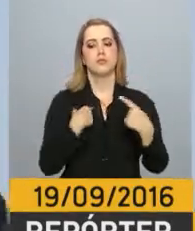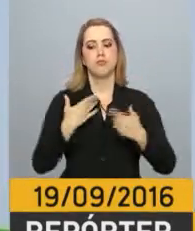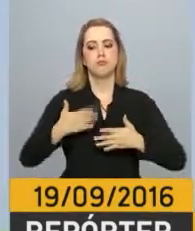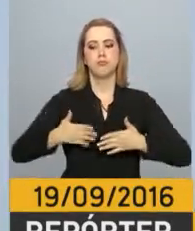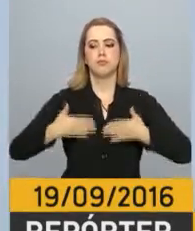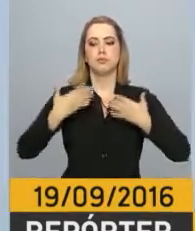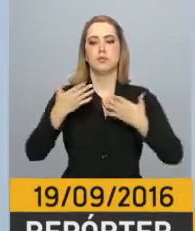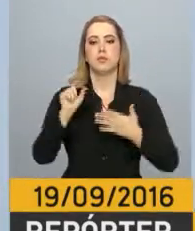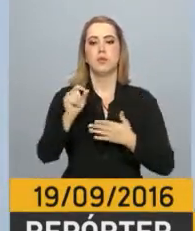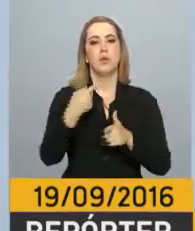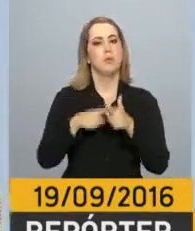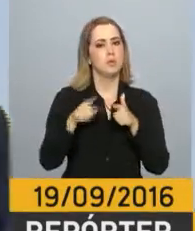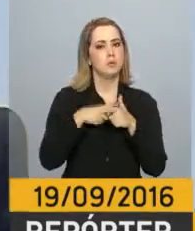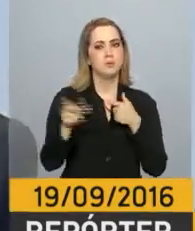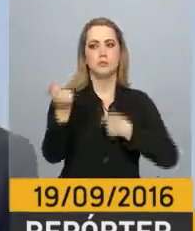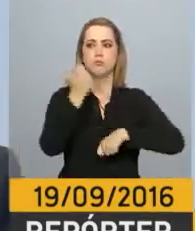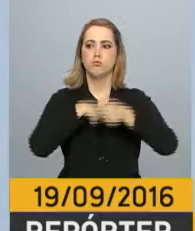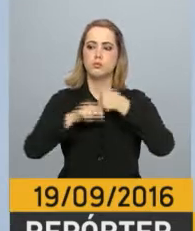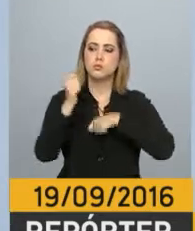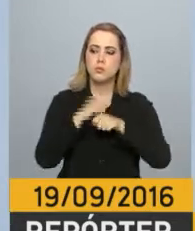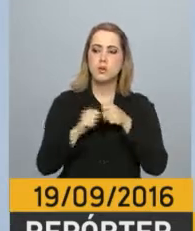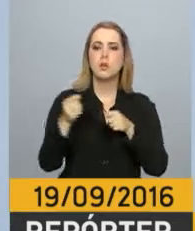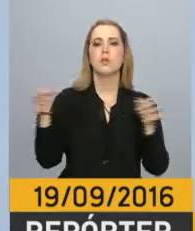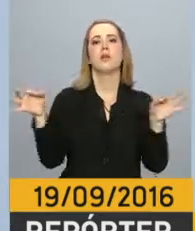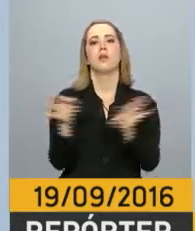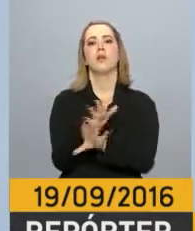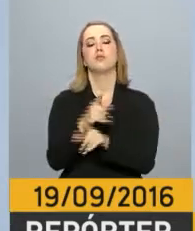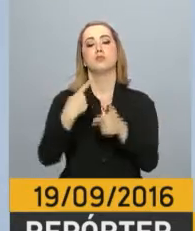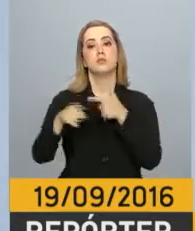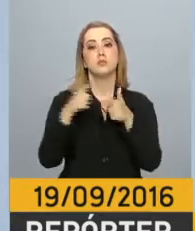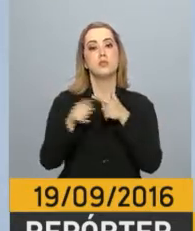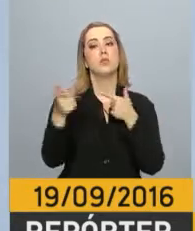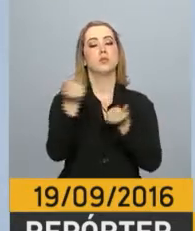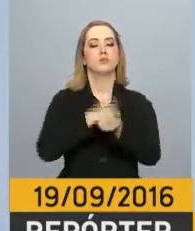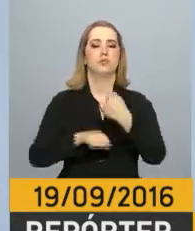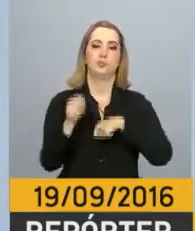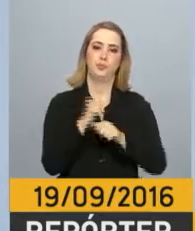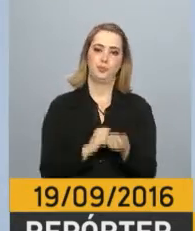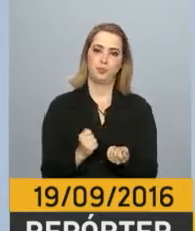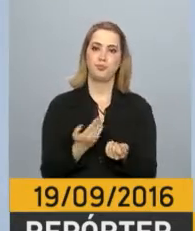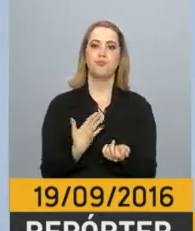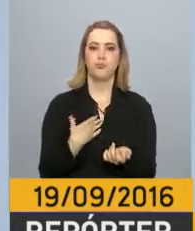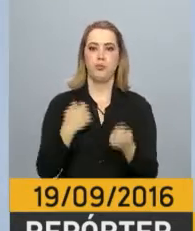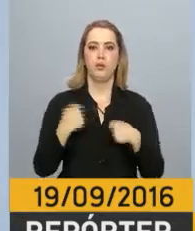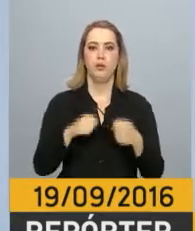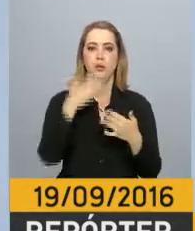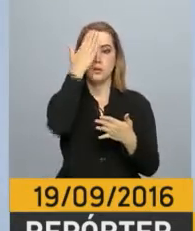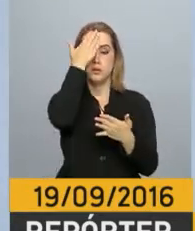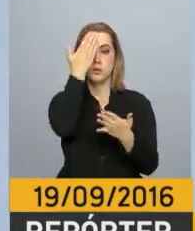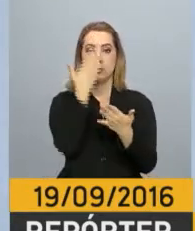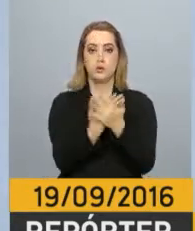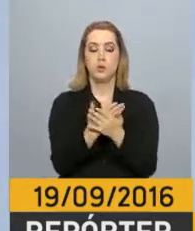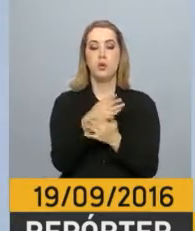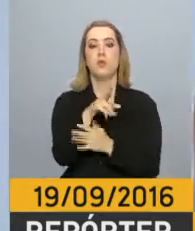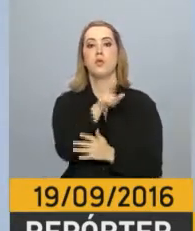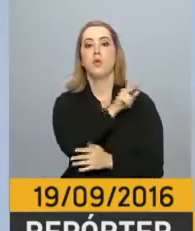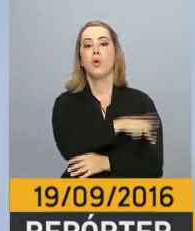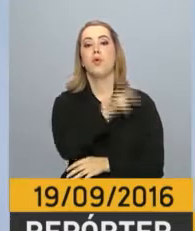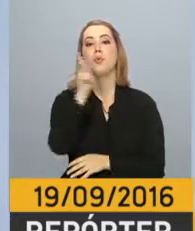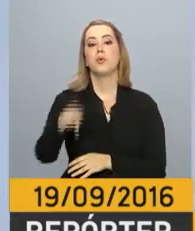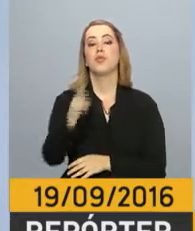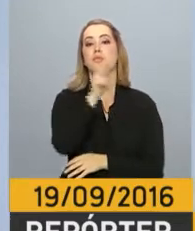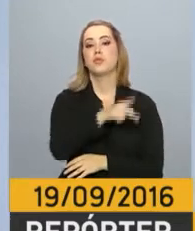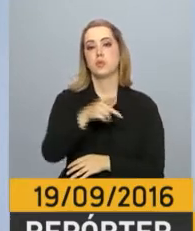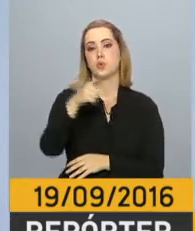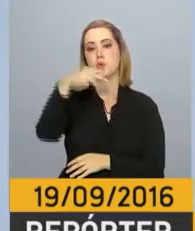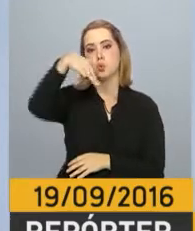enfrentar problemas econômicos e resolver problemas de natureza econômica. A confiança, o professor Mário Henrique dizia que